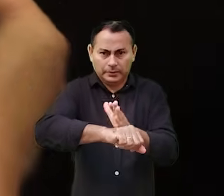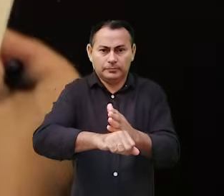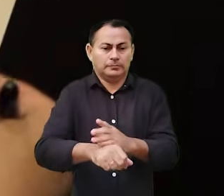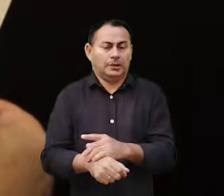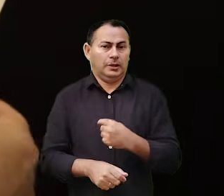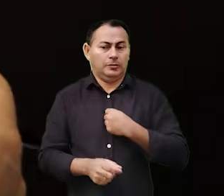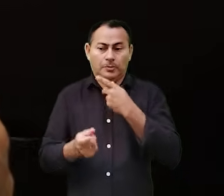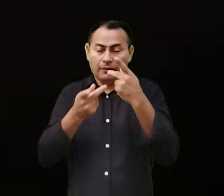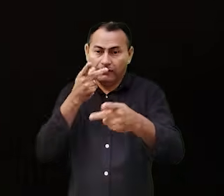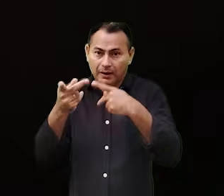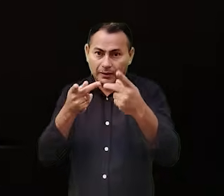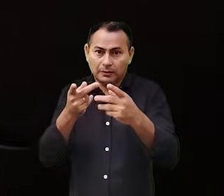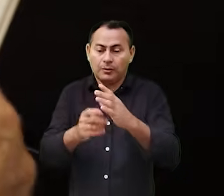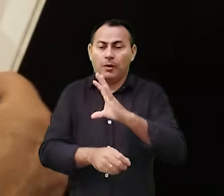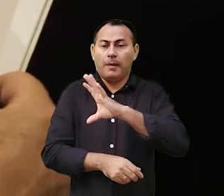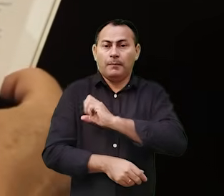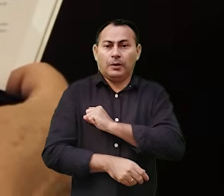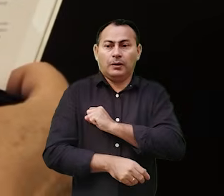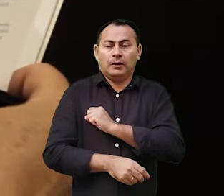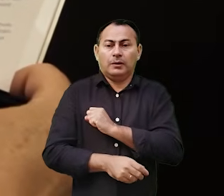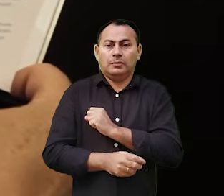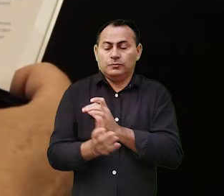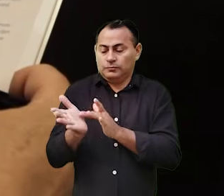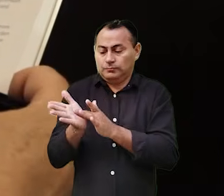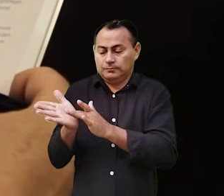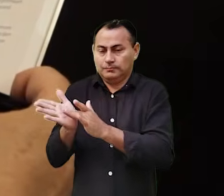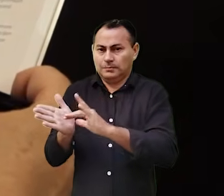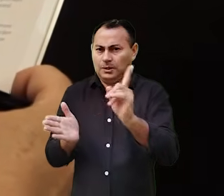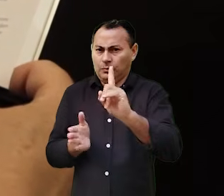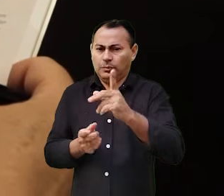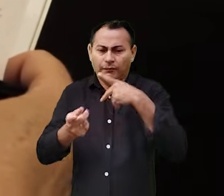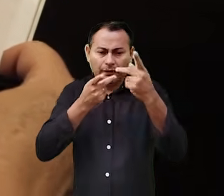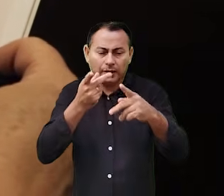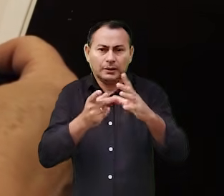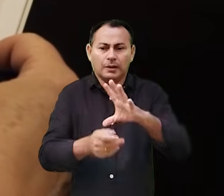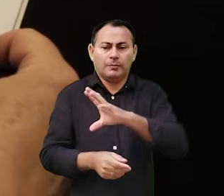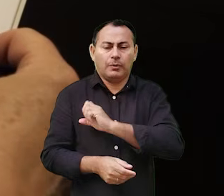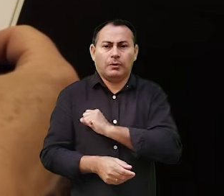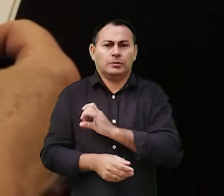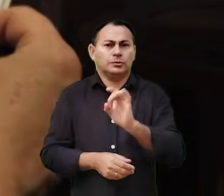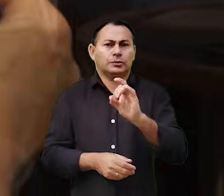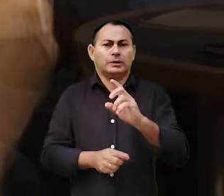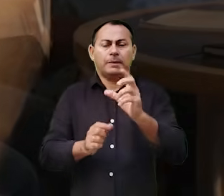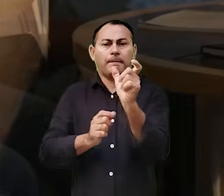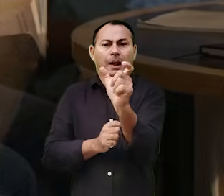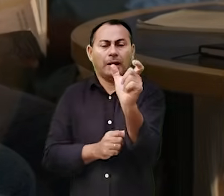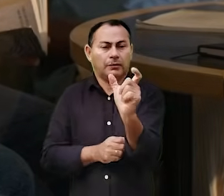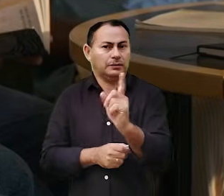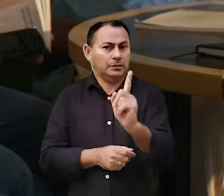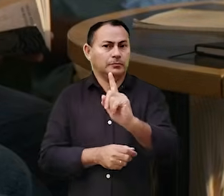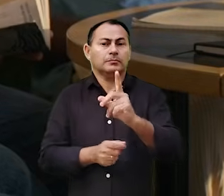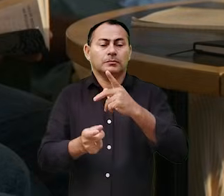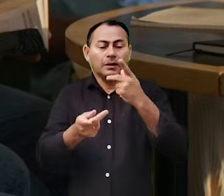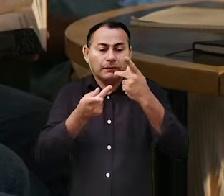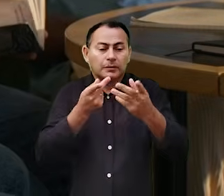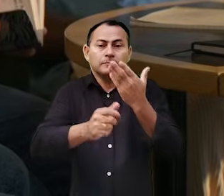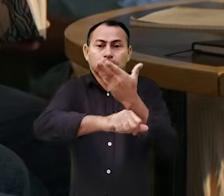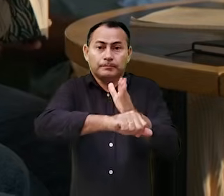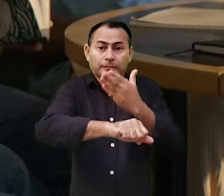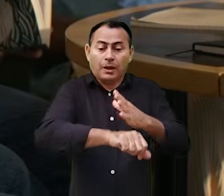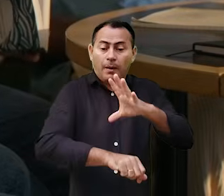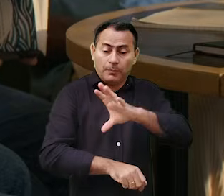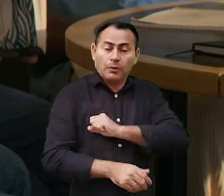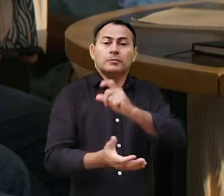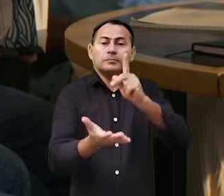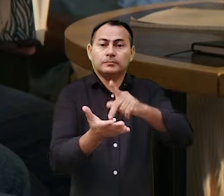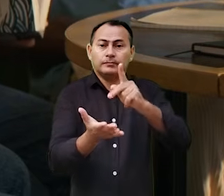prática. Não estou me referindo ao amor fingido. Não estou falando desse amor só de palavras. Vamos